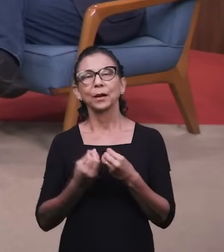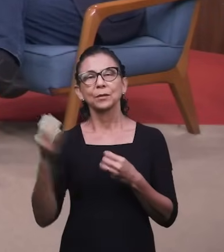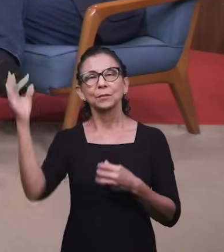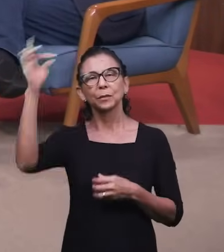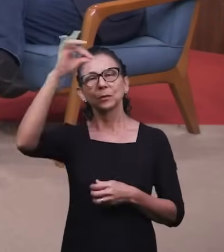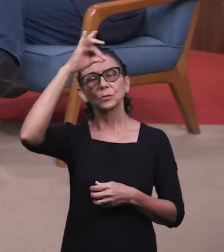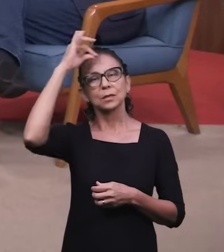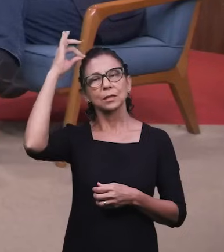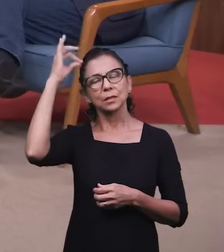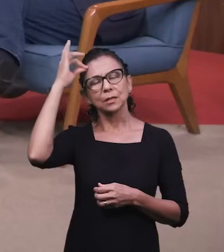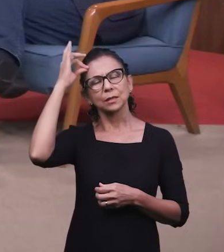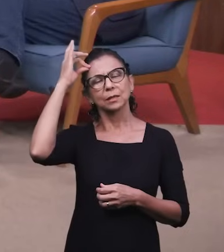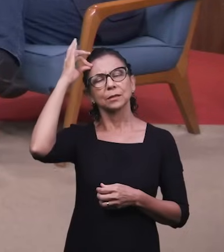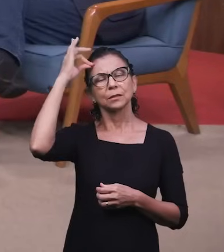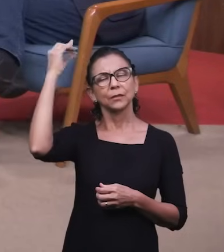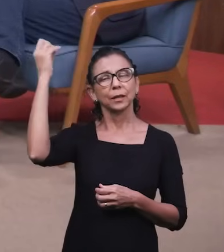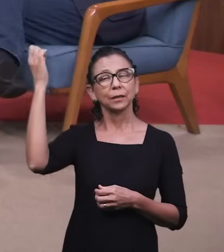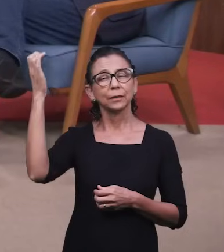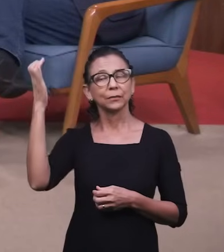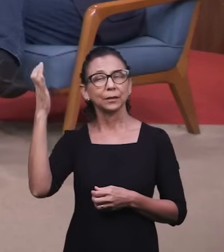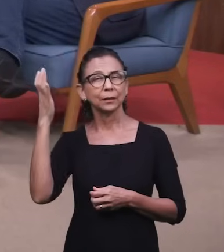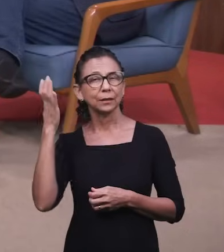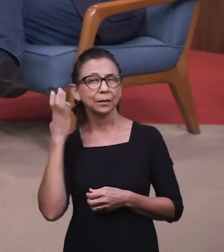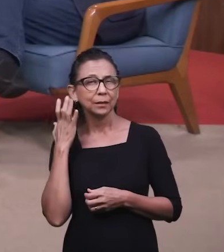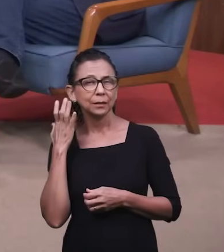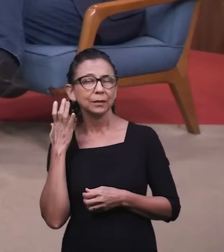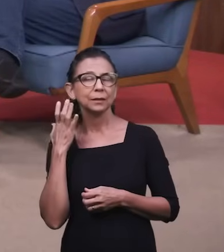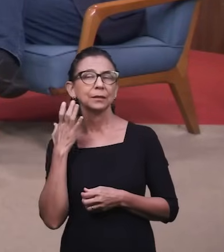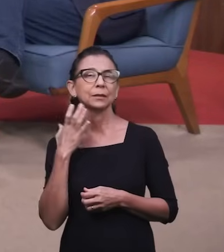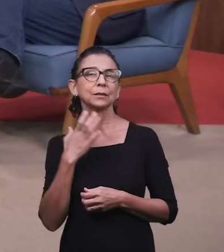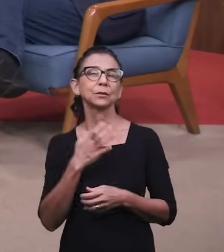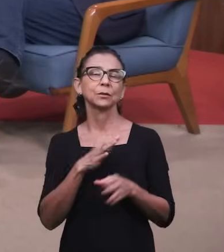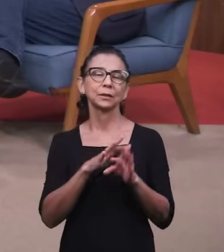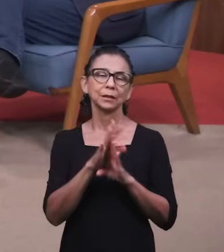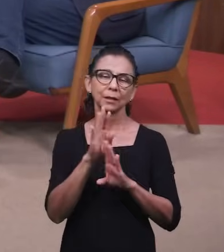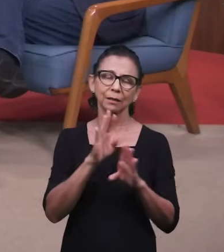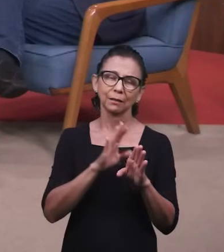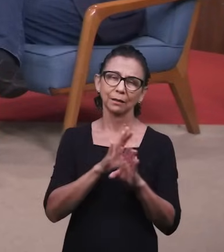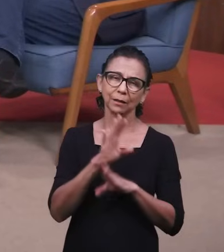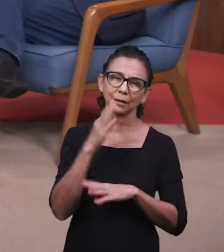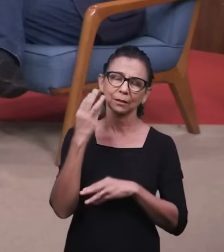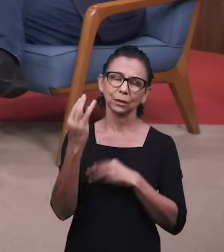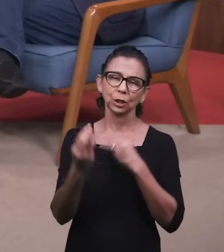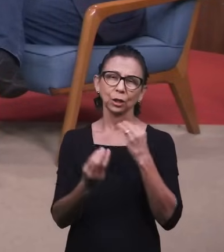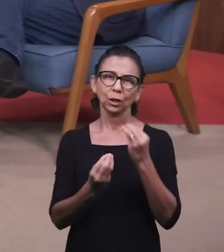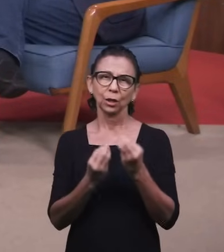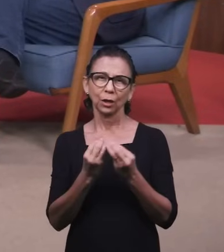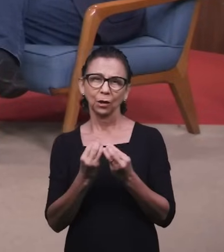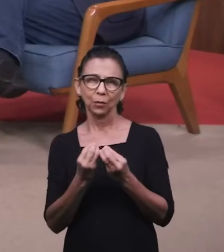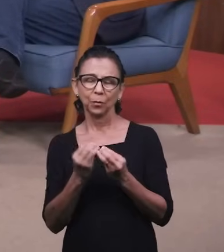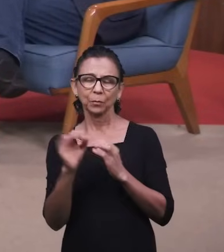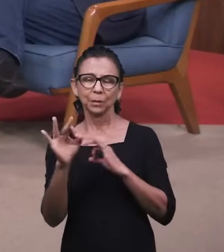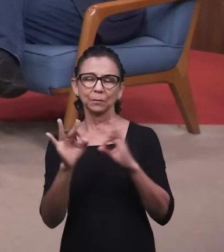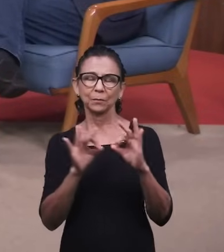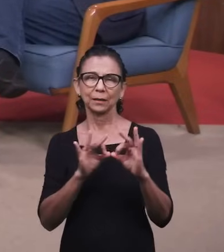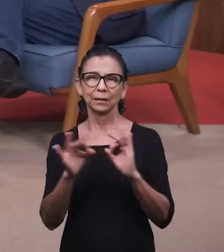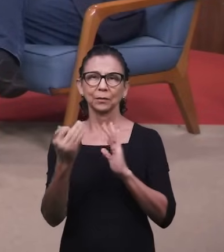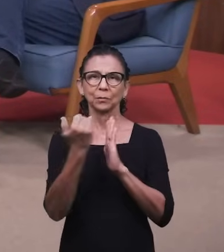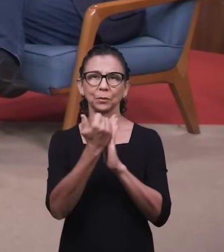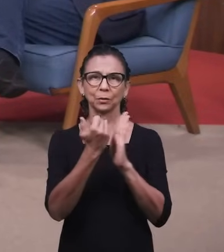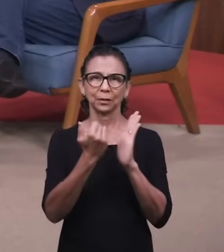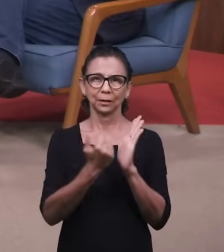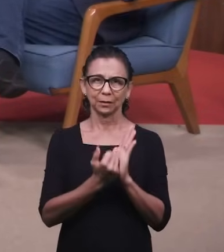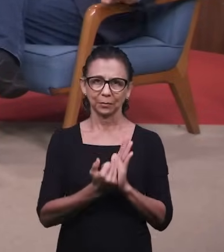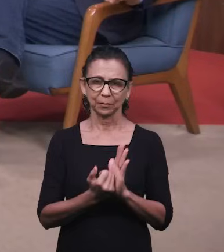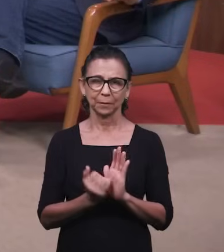coisas nos leva a perceber que há sempre uma ligação, né? Quando a gente fala em